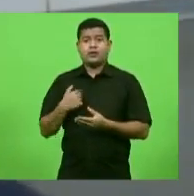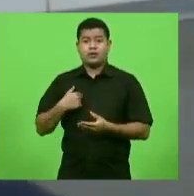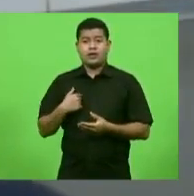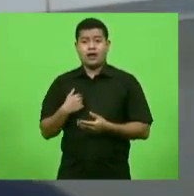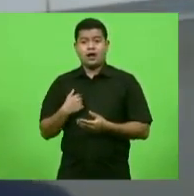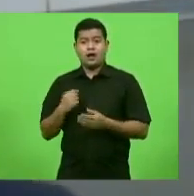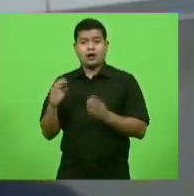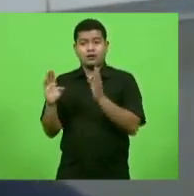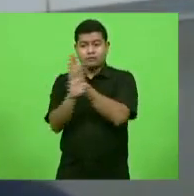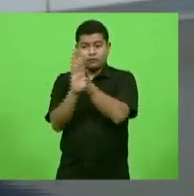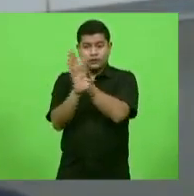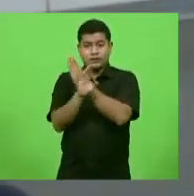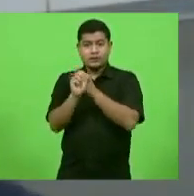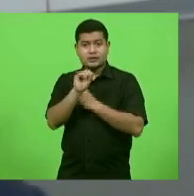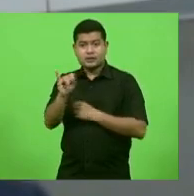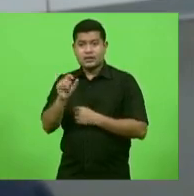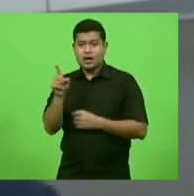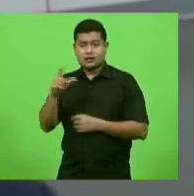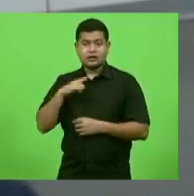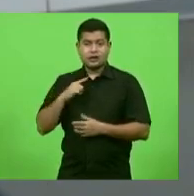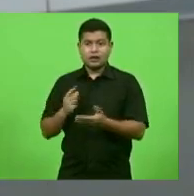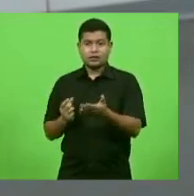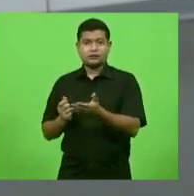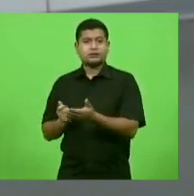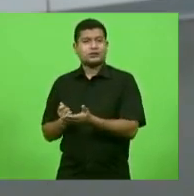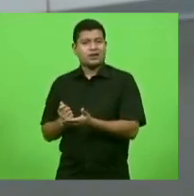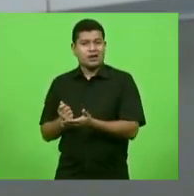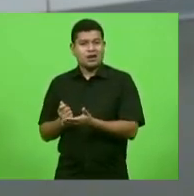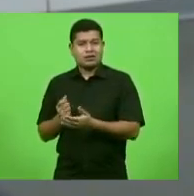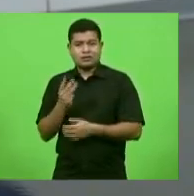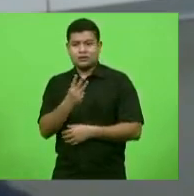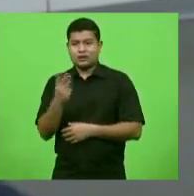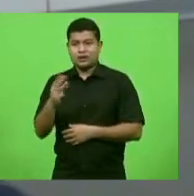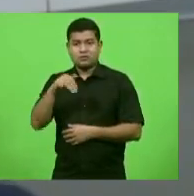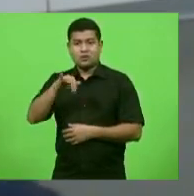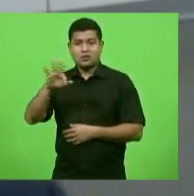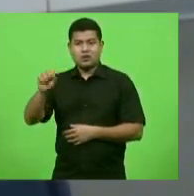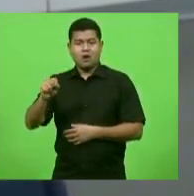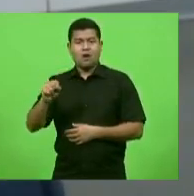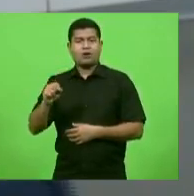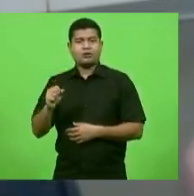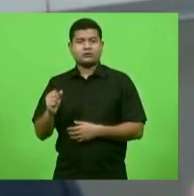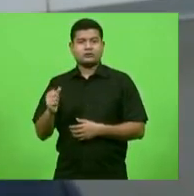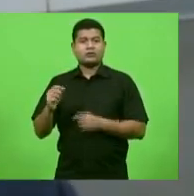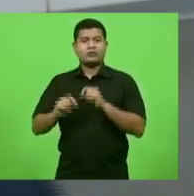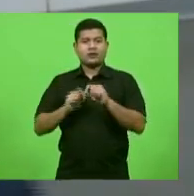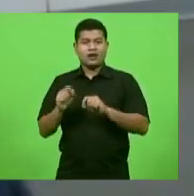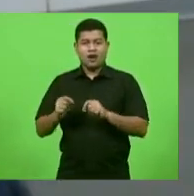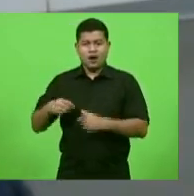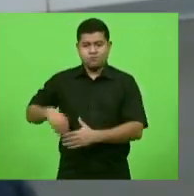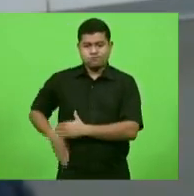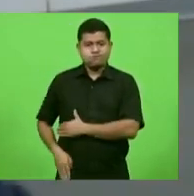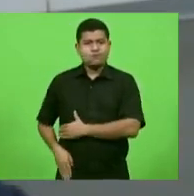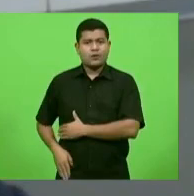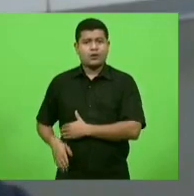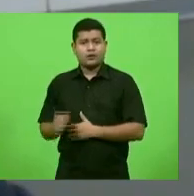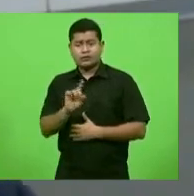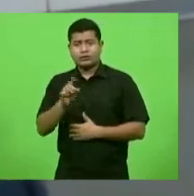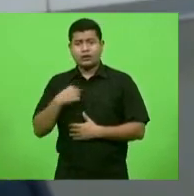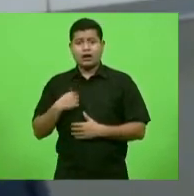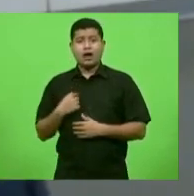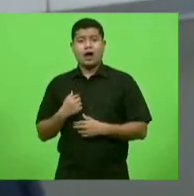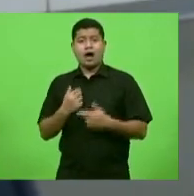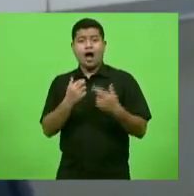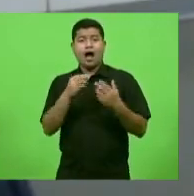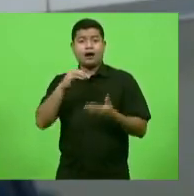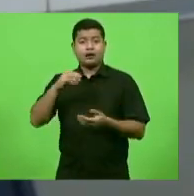flagrado com 33 milhões em suas roupas íntimas. Apura a irresponsabilidade na condução do Estado